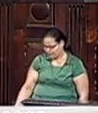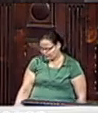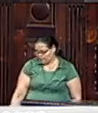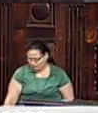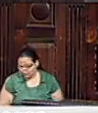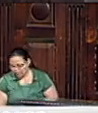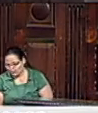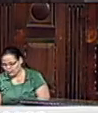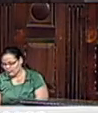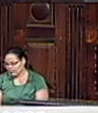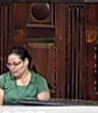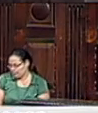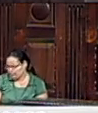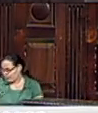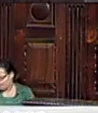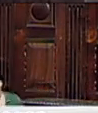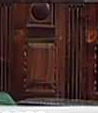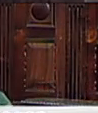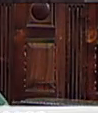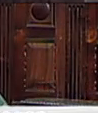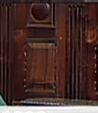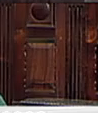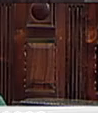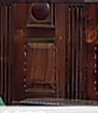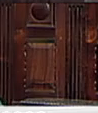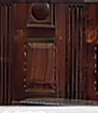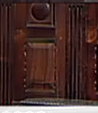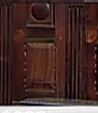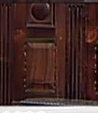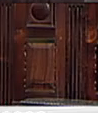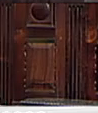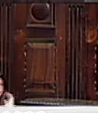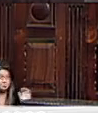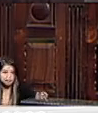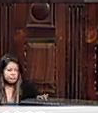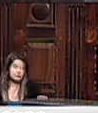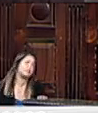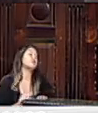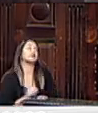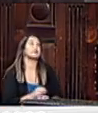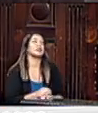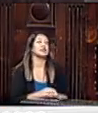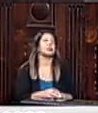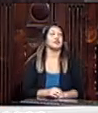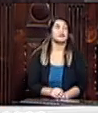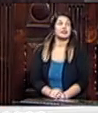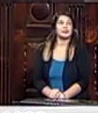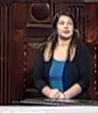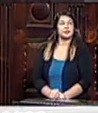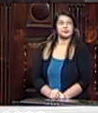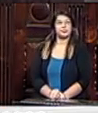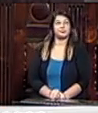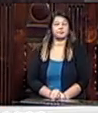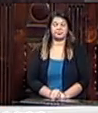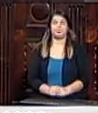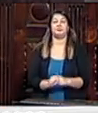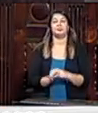valer só para o partido X ou para o partido Y. a lei tem que